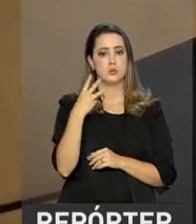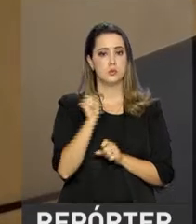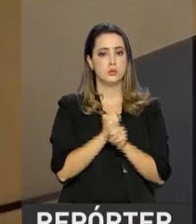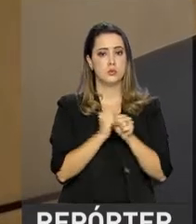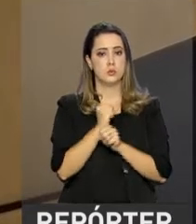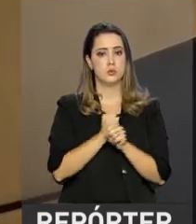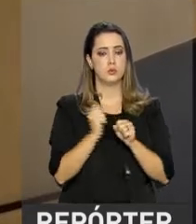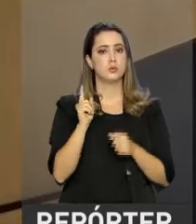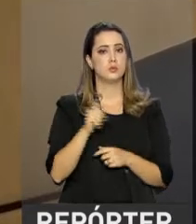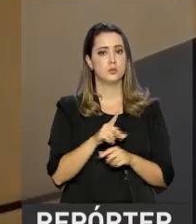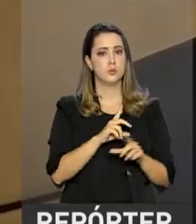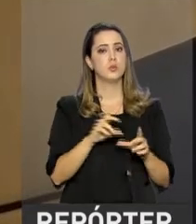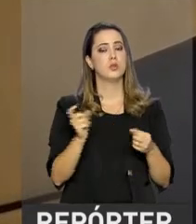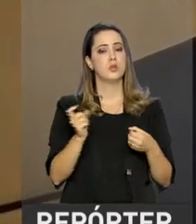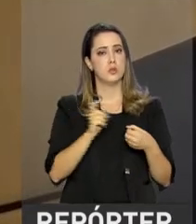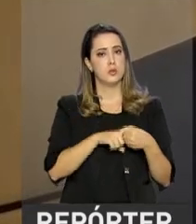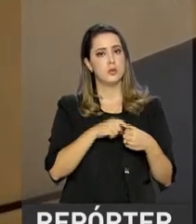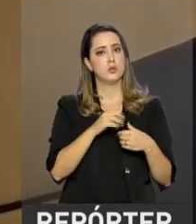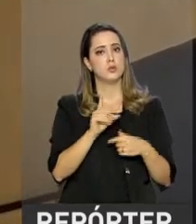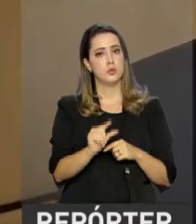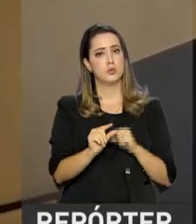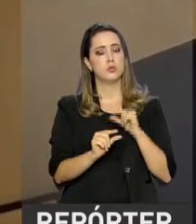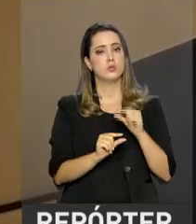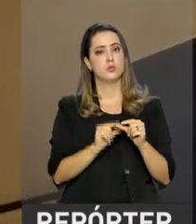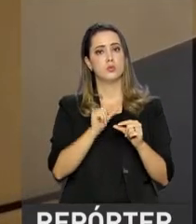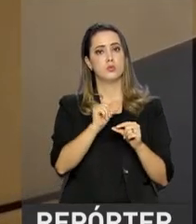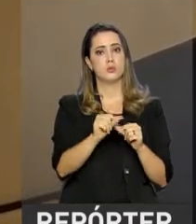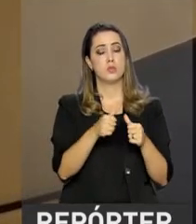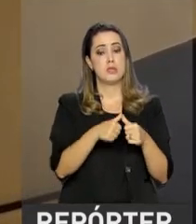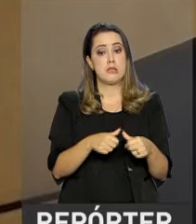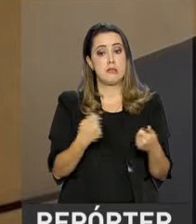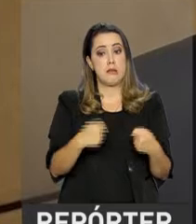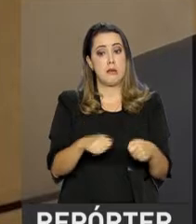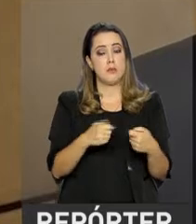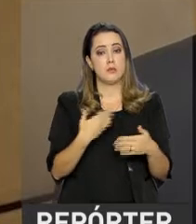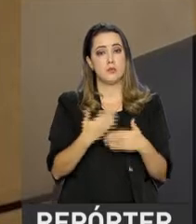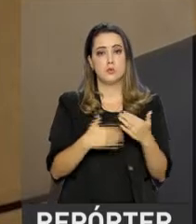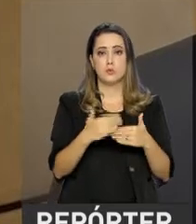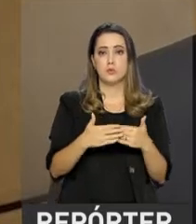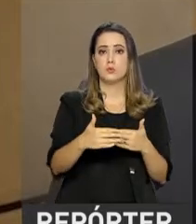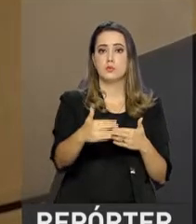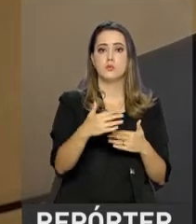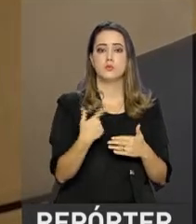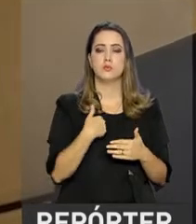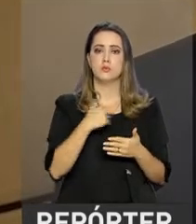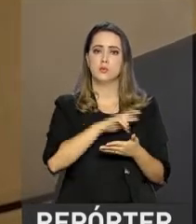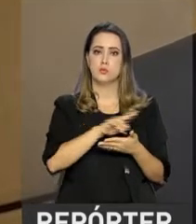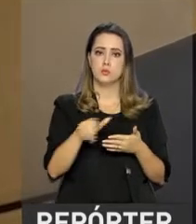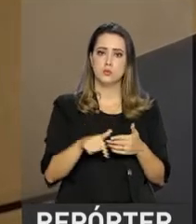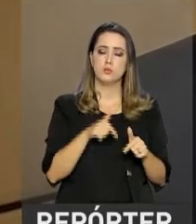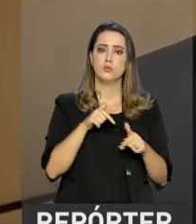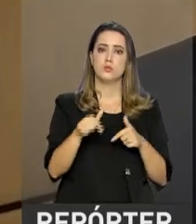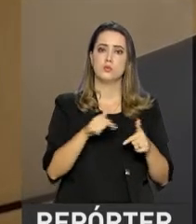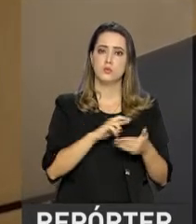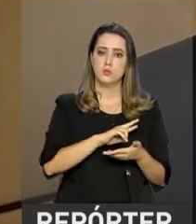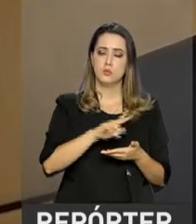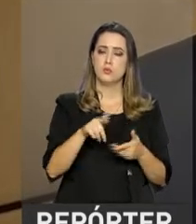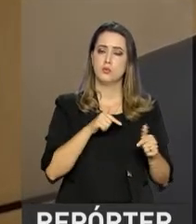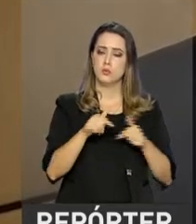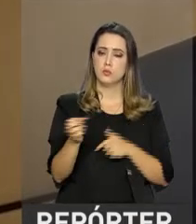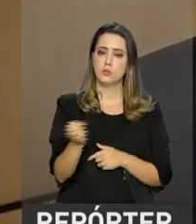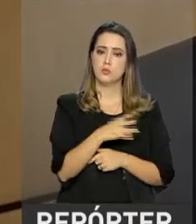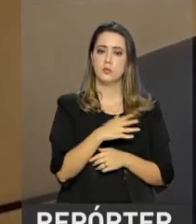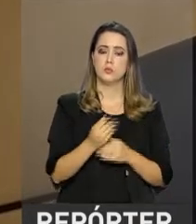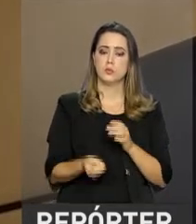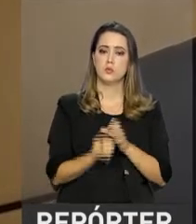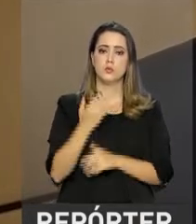anos é uma recuperação mais lenta mas ela está existindo estão em havendo investimentos novos e geração de